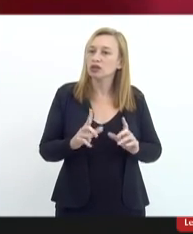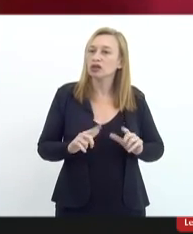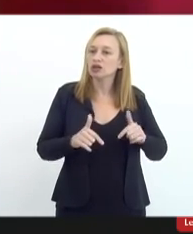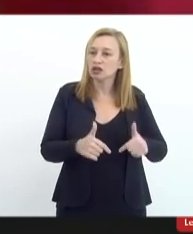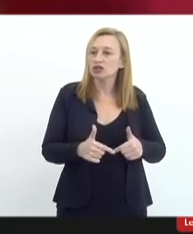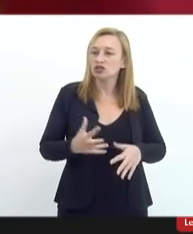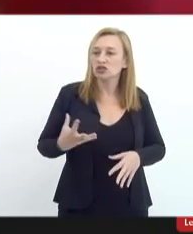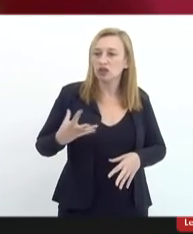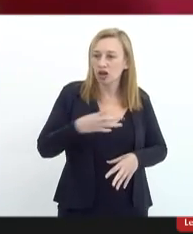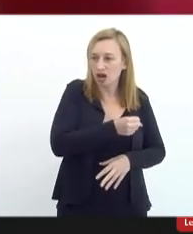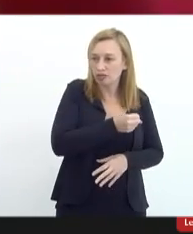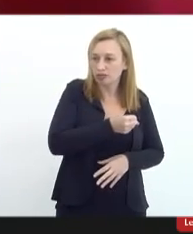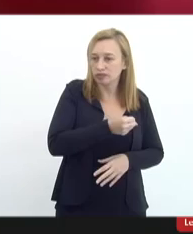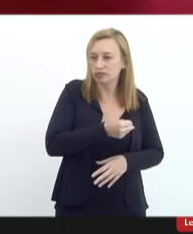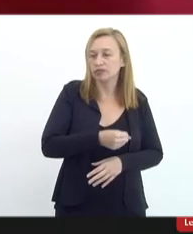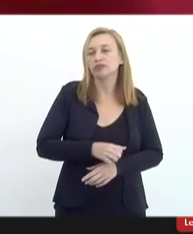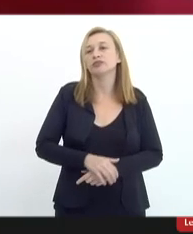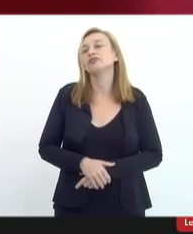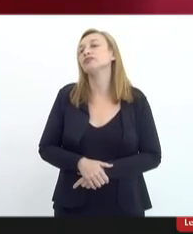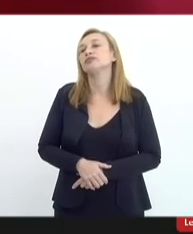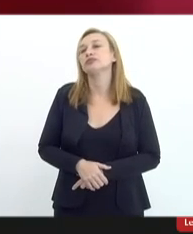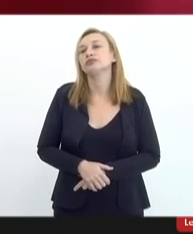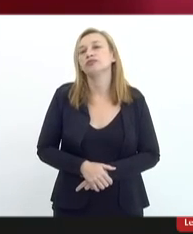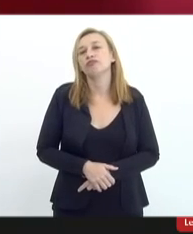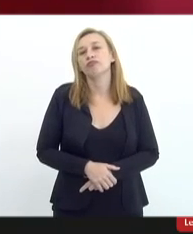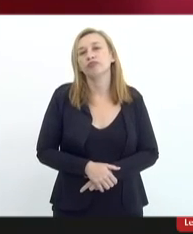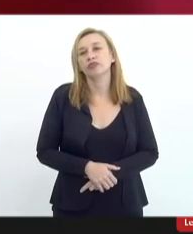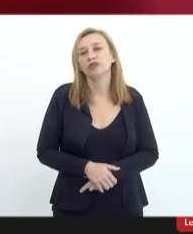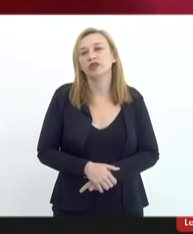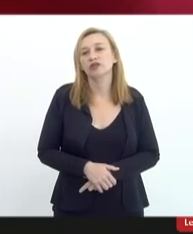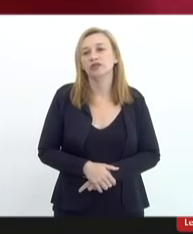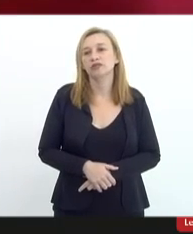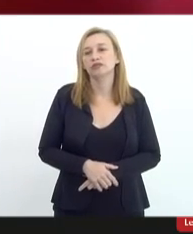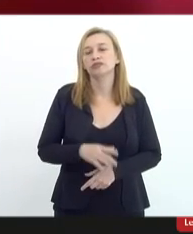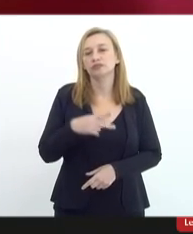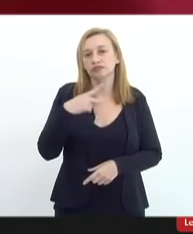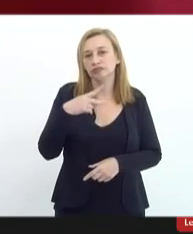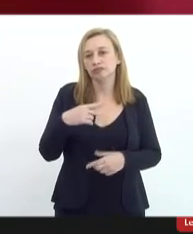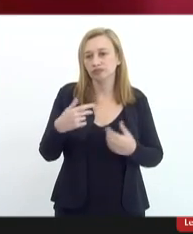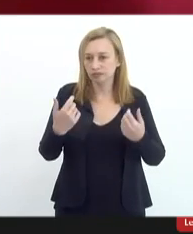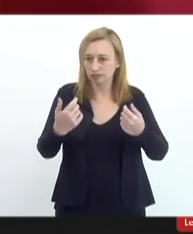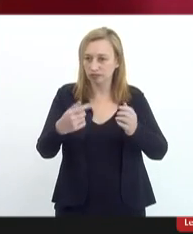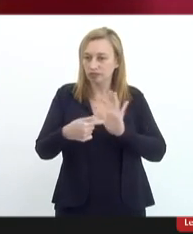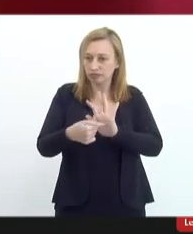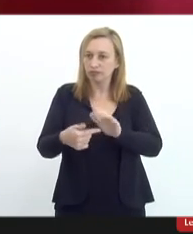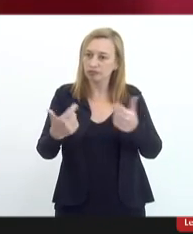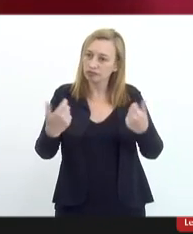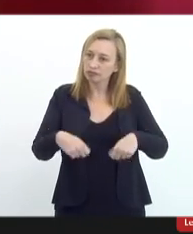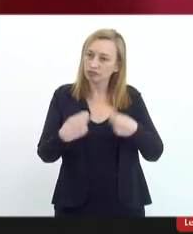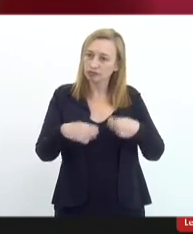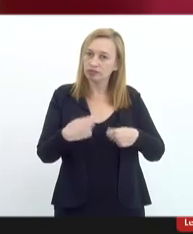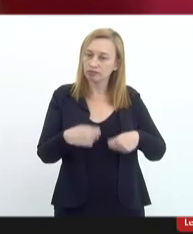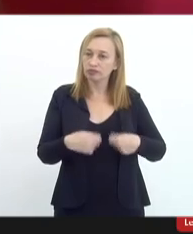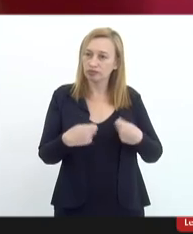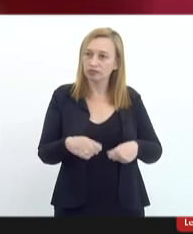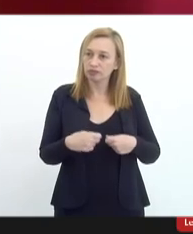urgentes e emergentes, né? E quando ela coloca essa necessidade da gente